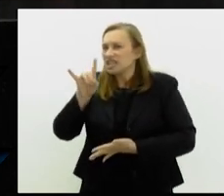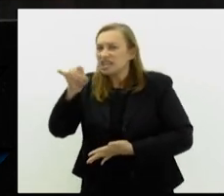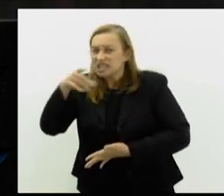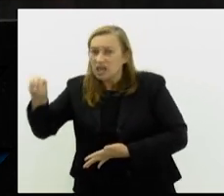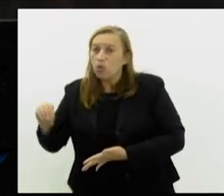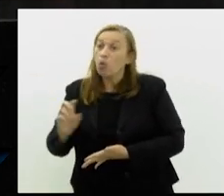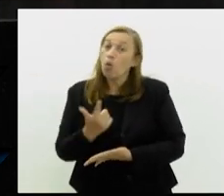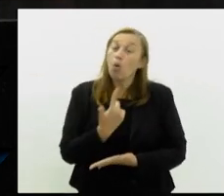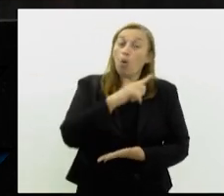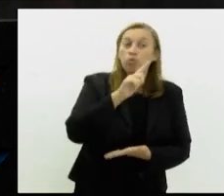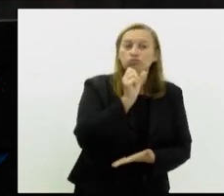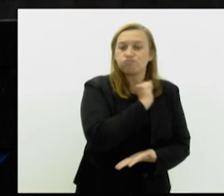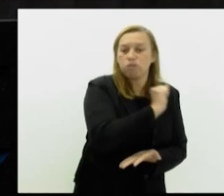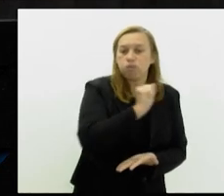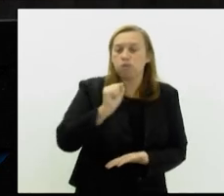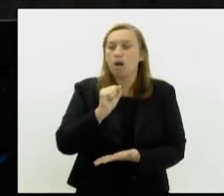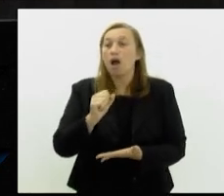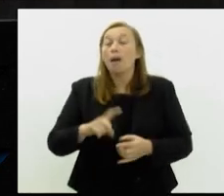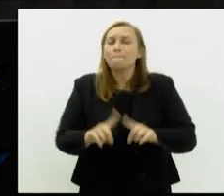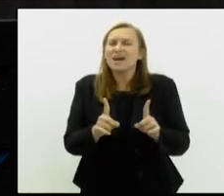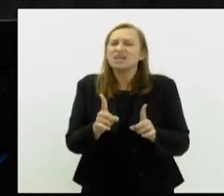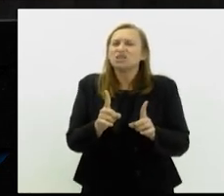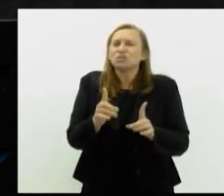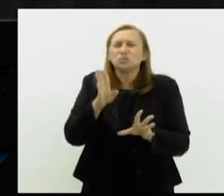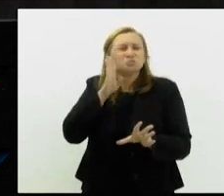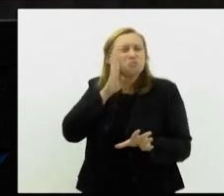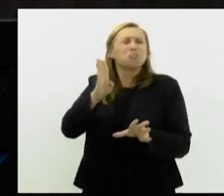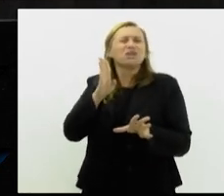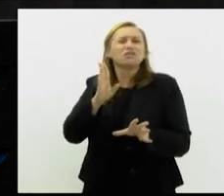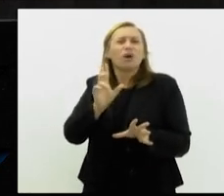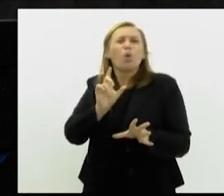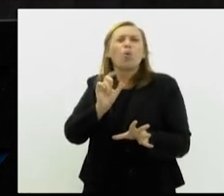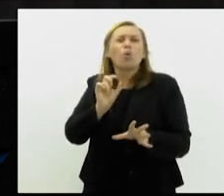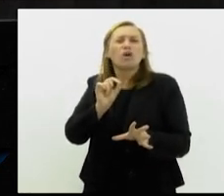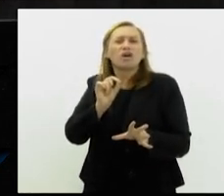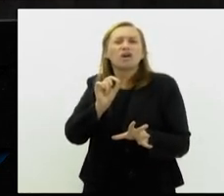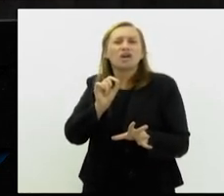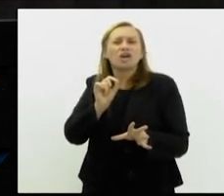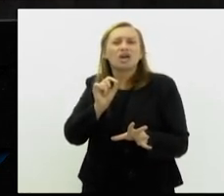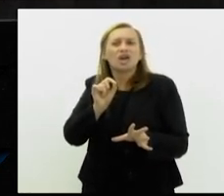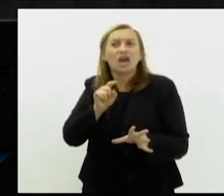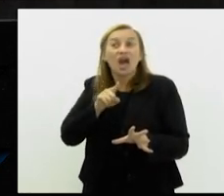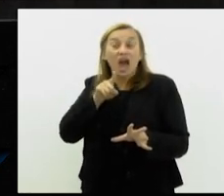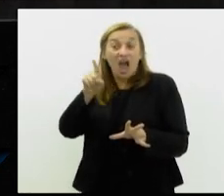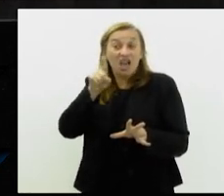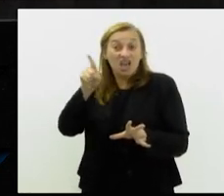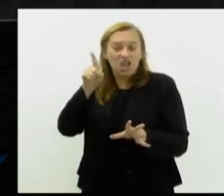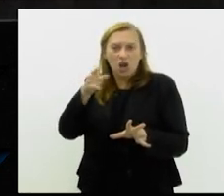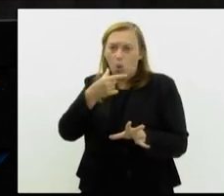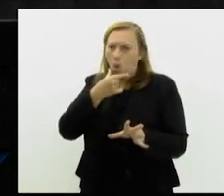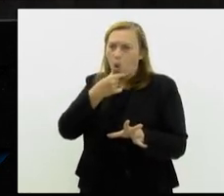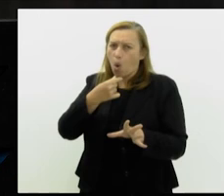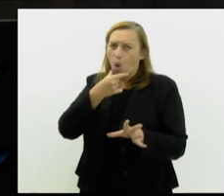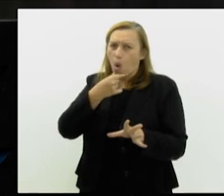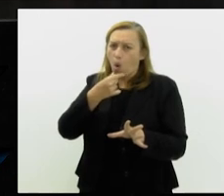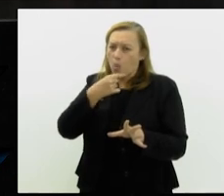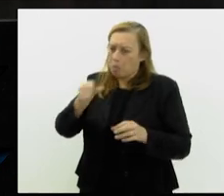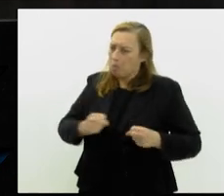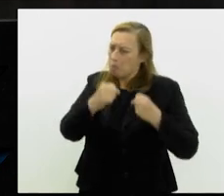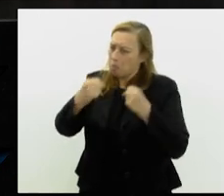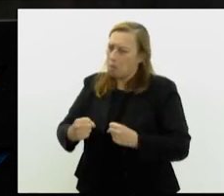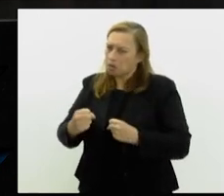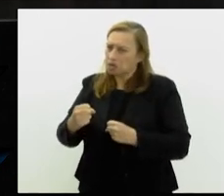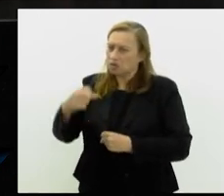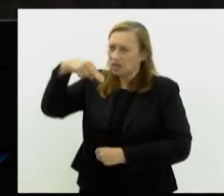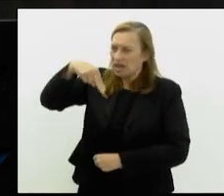esterilização mas no fundo o que aquele autoc comando nazista naquela fatídica reunião de